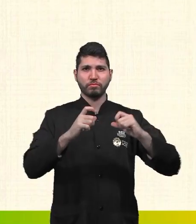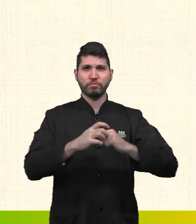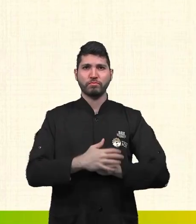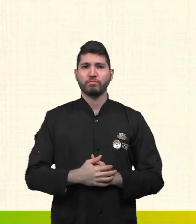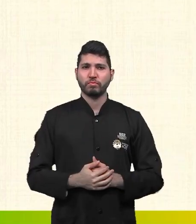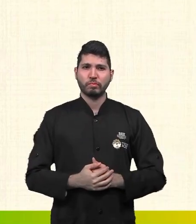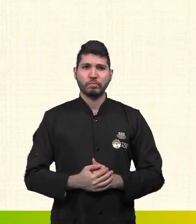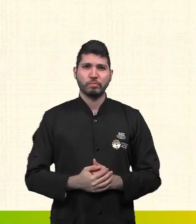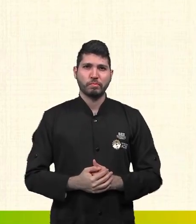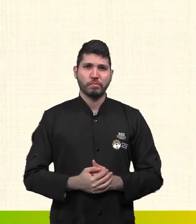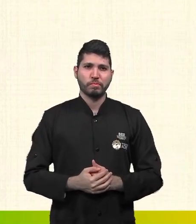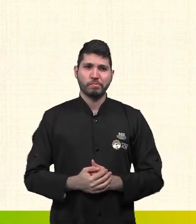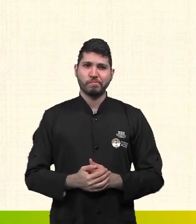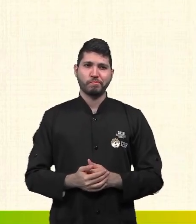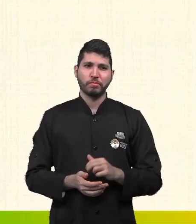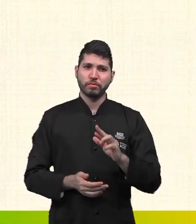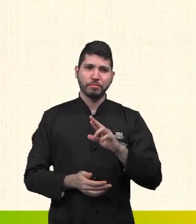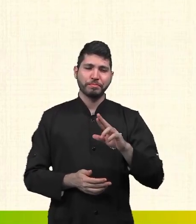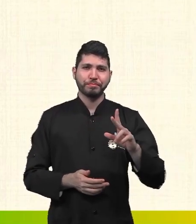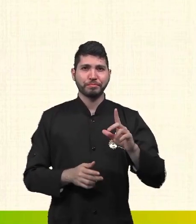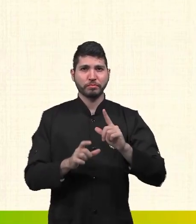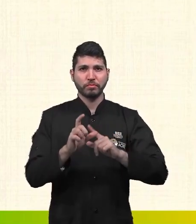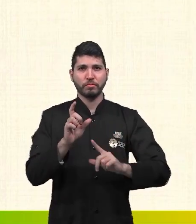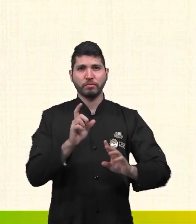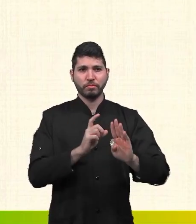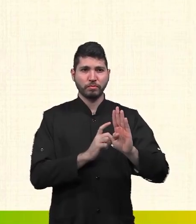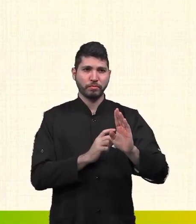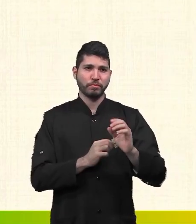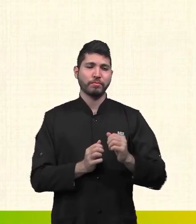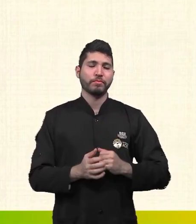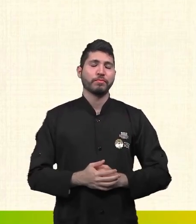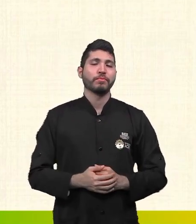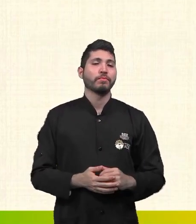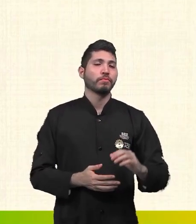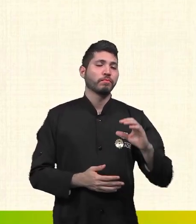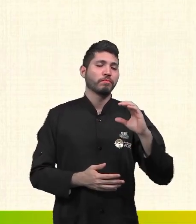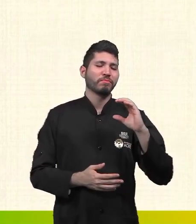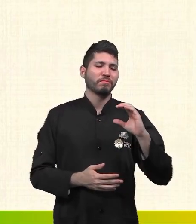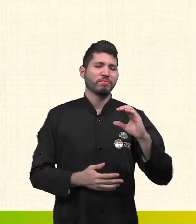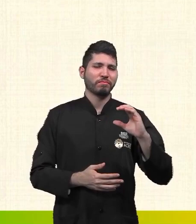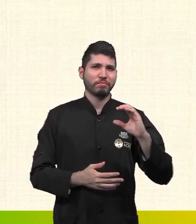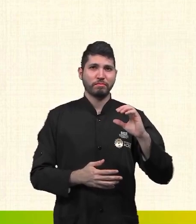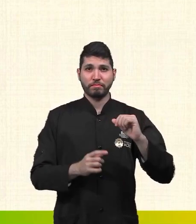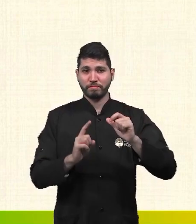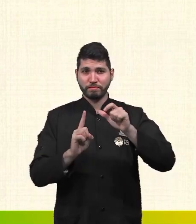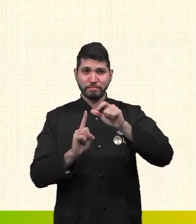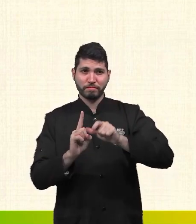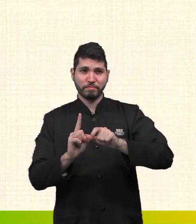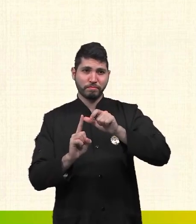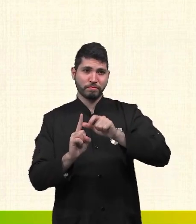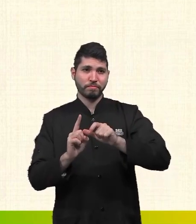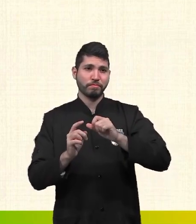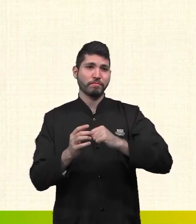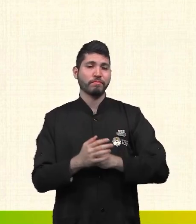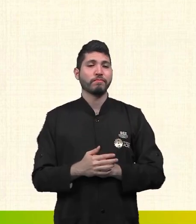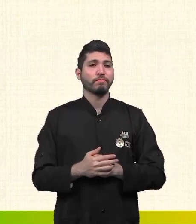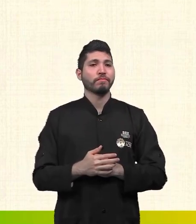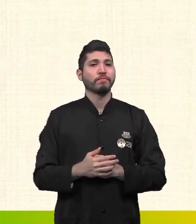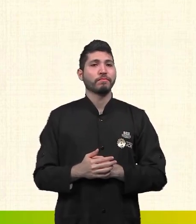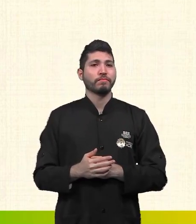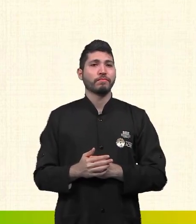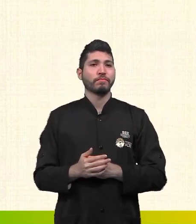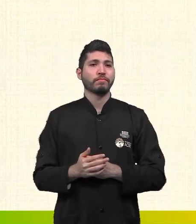é a letra B. Na letra C nós temos, o personagem demonstra senso de certeza em